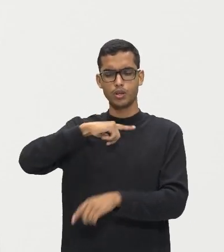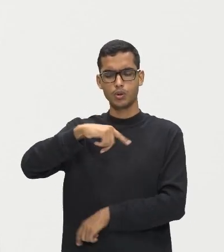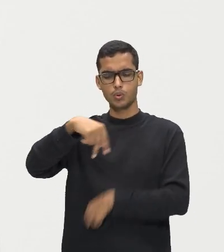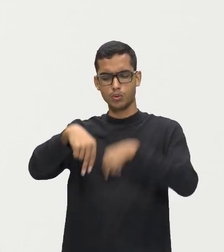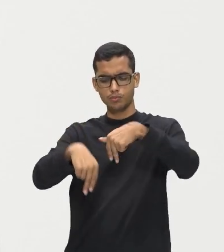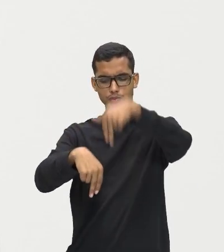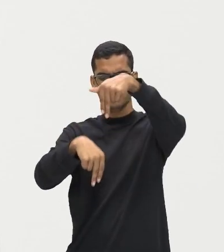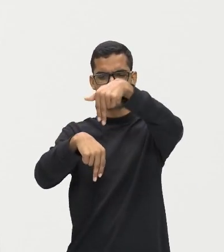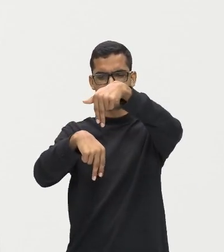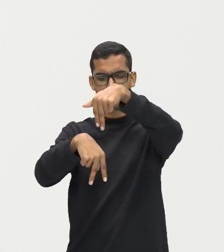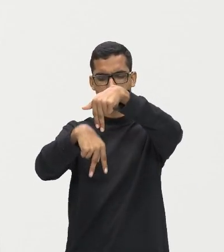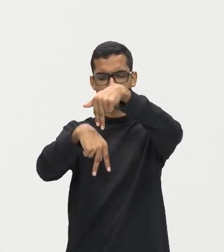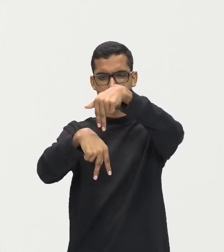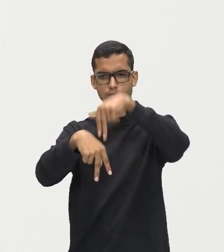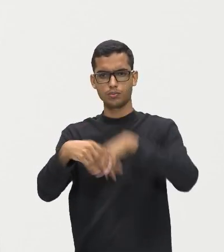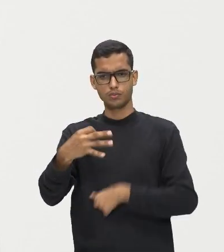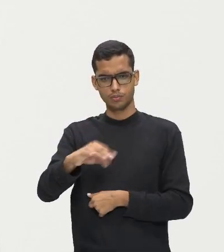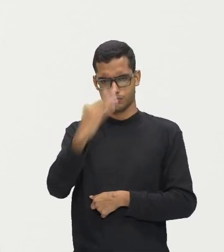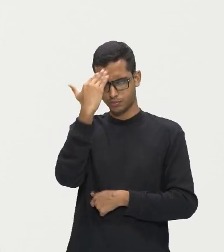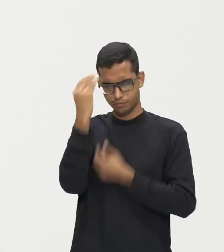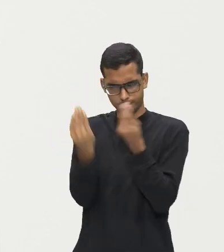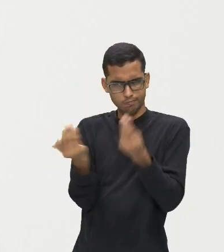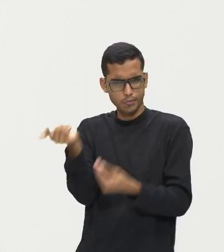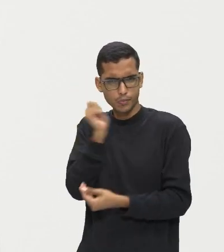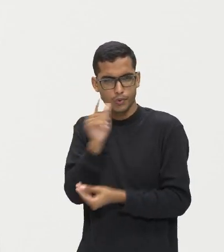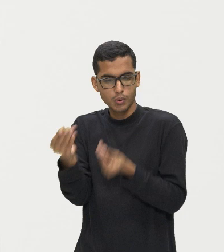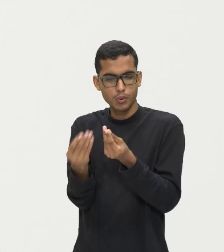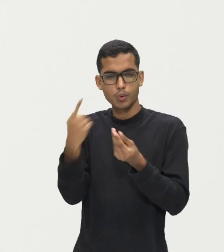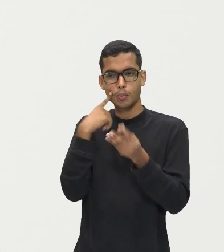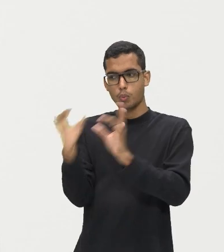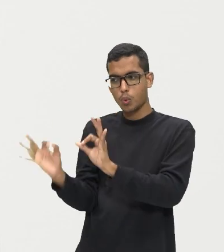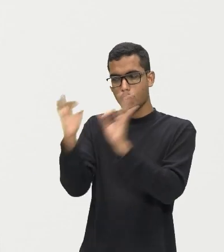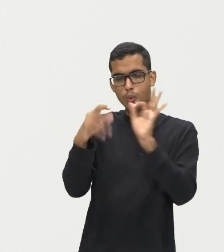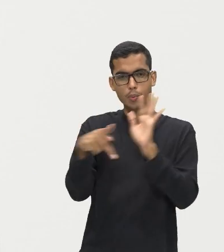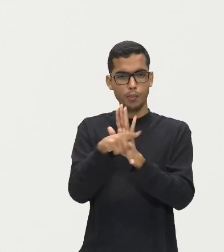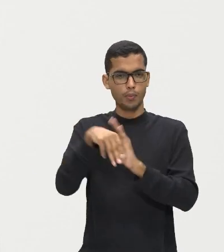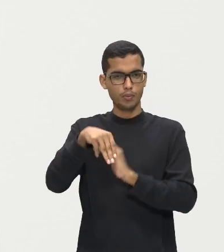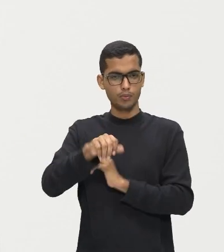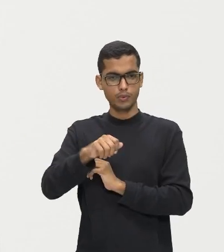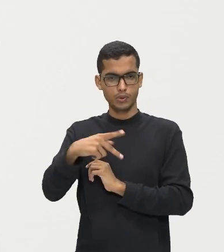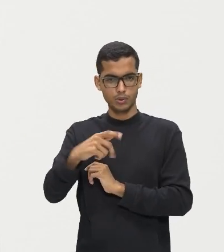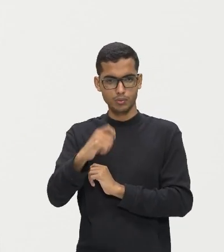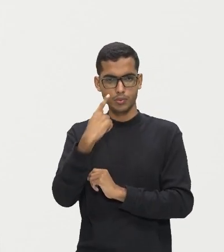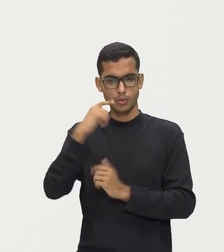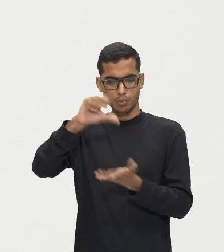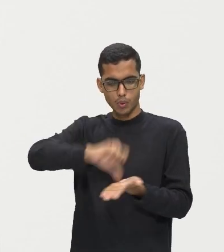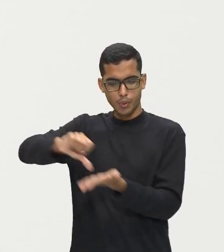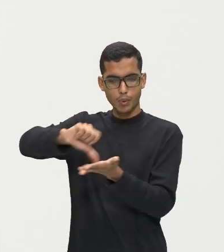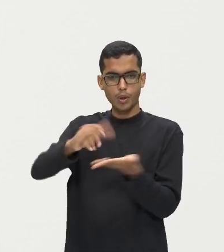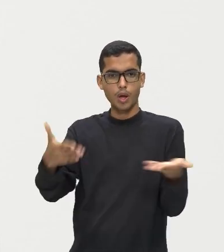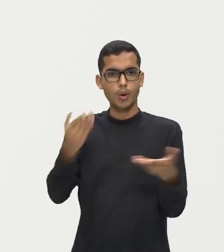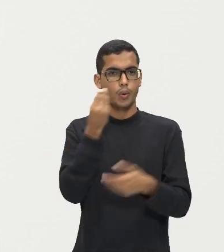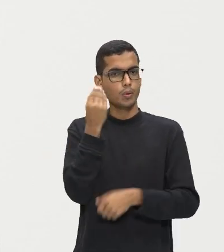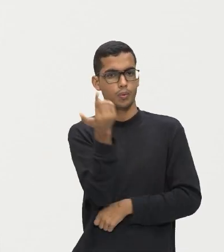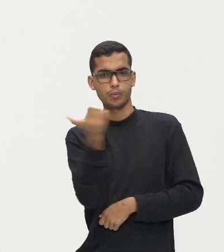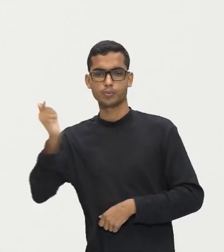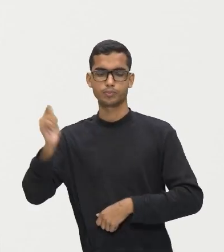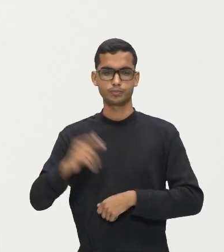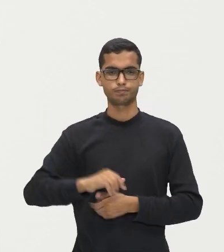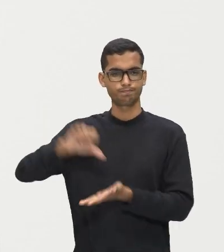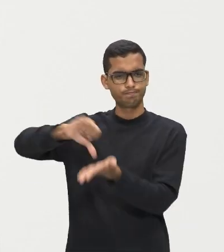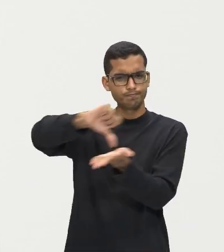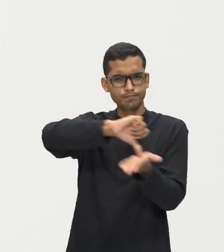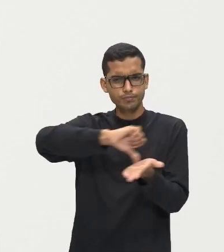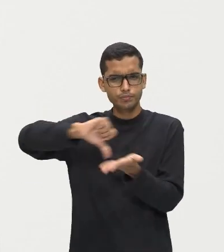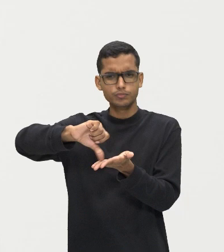lido. Deu para compreender, então, como é que a gente faz a leitura de um mapa? Vamos para mais uma tentativa? Agora nós vamos